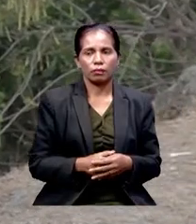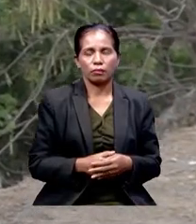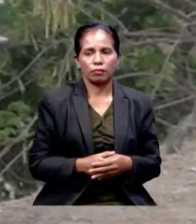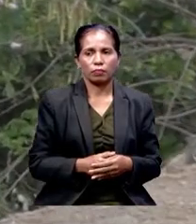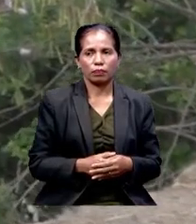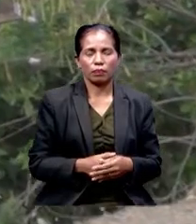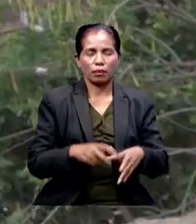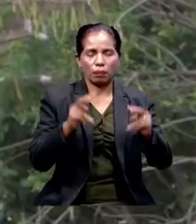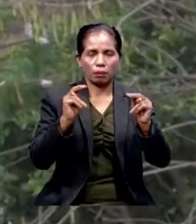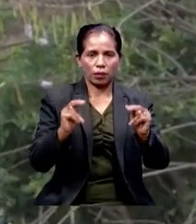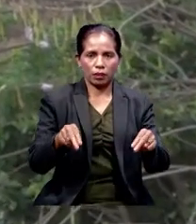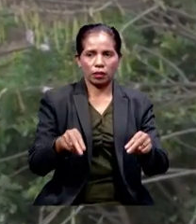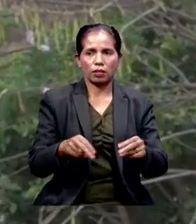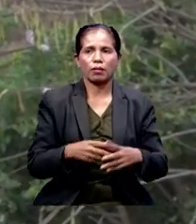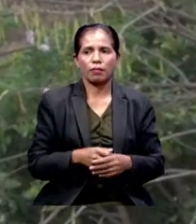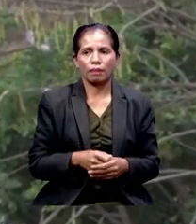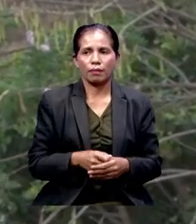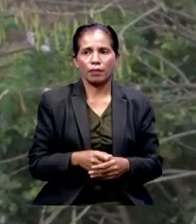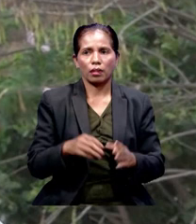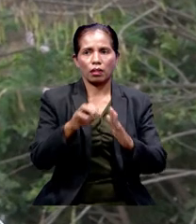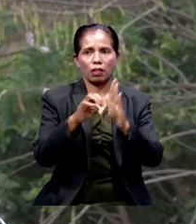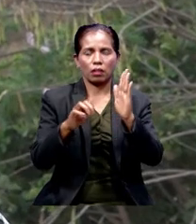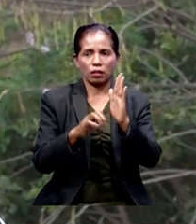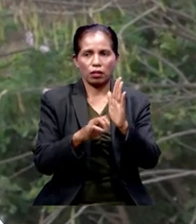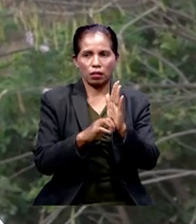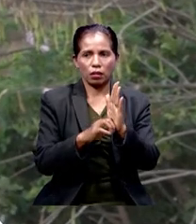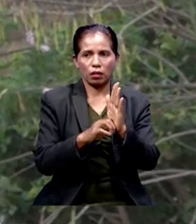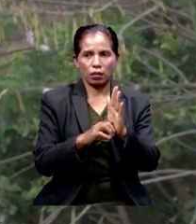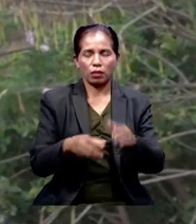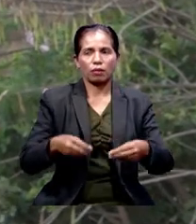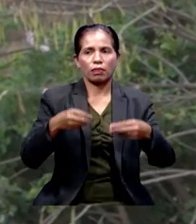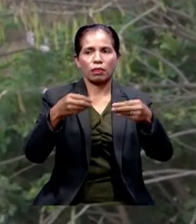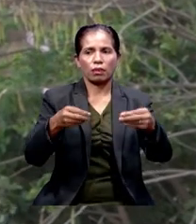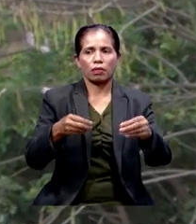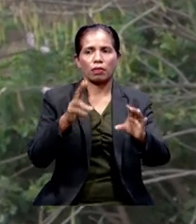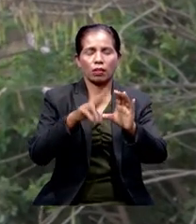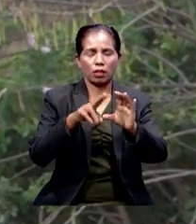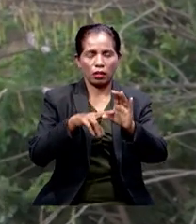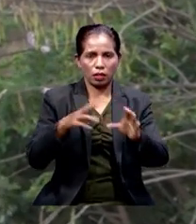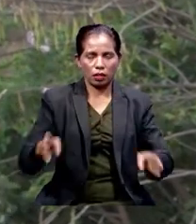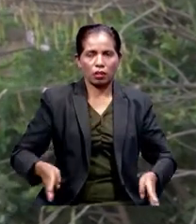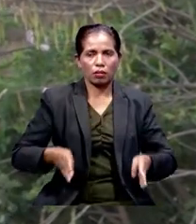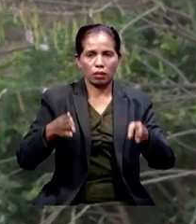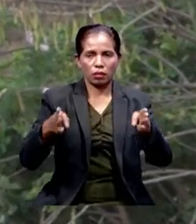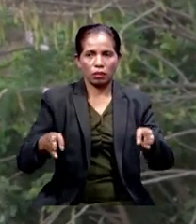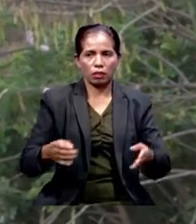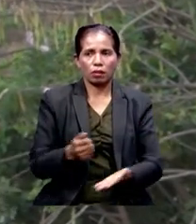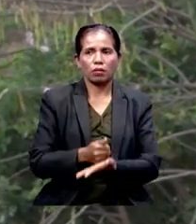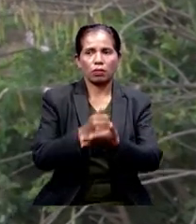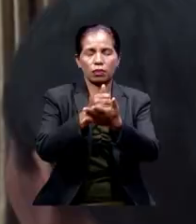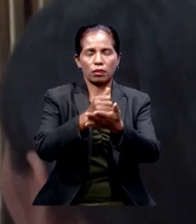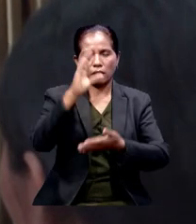Akara precisa ansa estado gasa. Fonetik be kareta ga kursi roda gasa. Ajuda netik ang